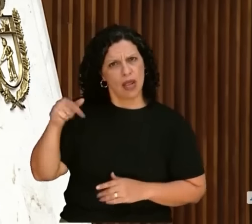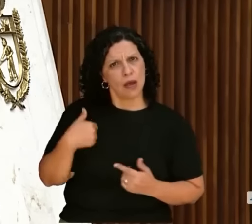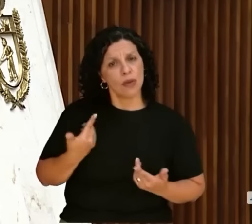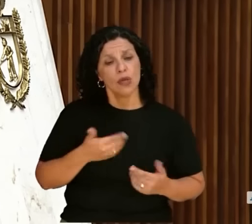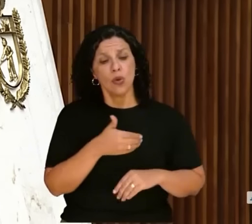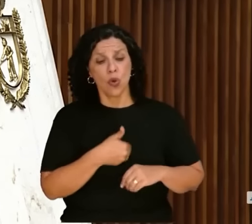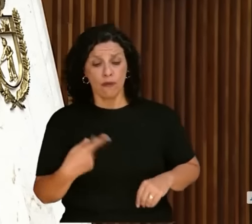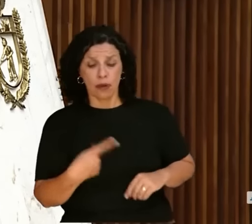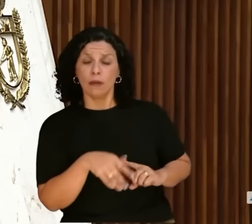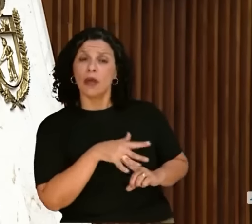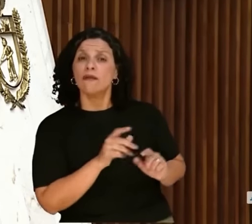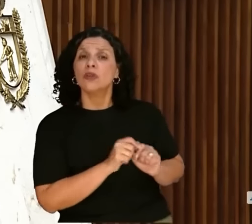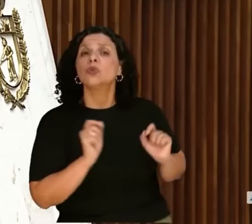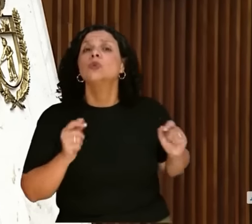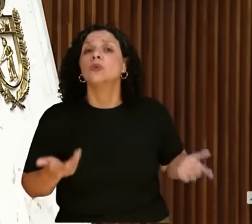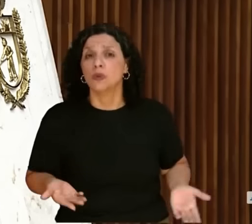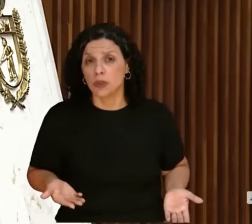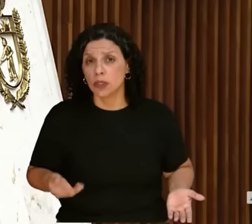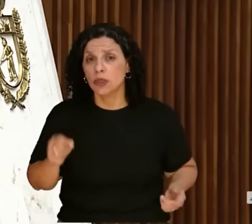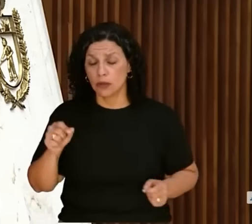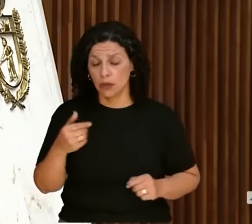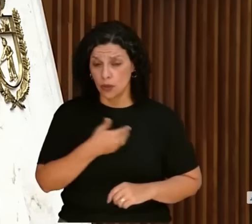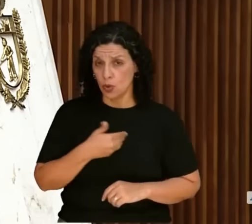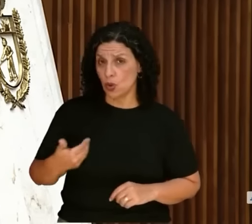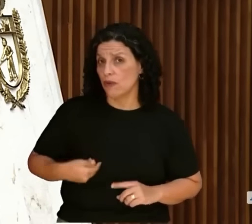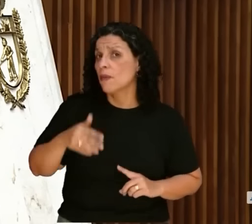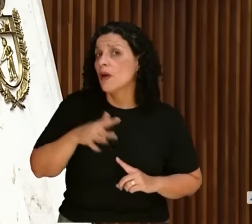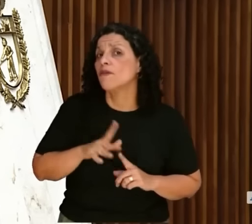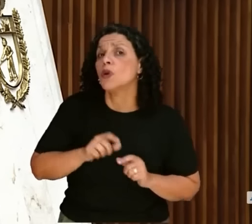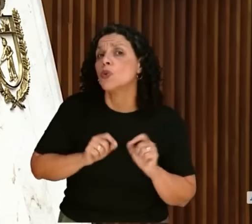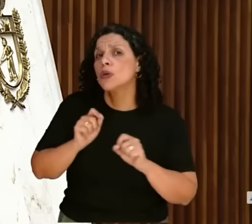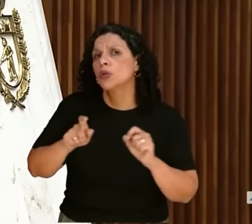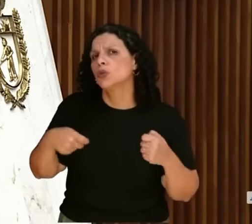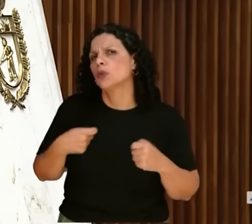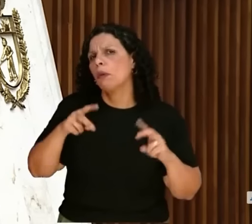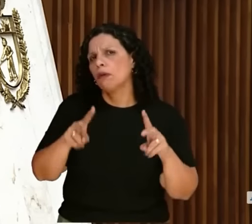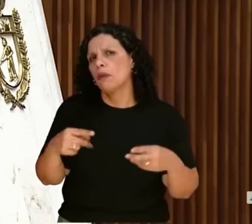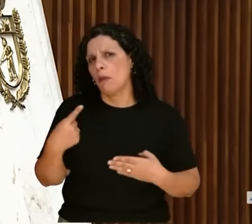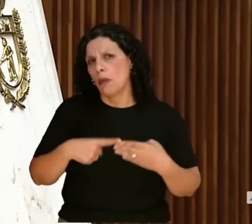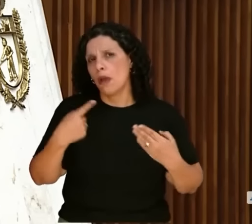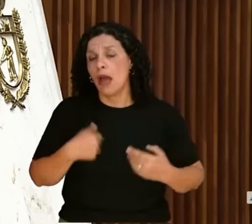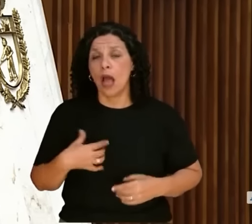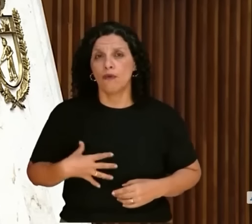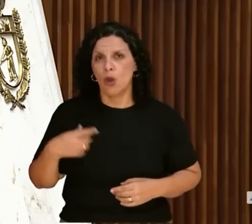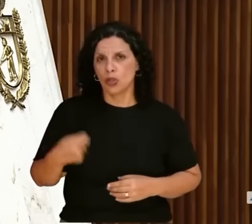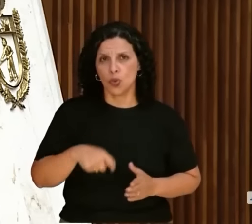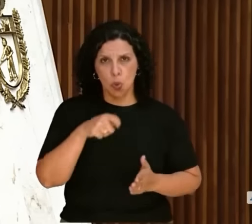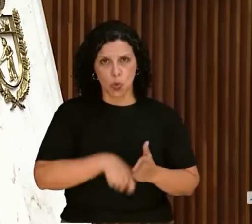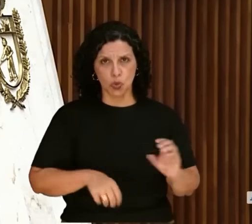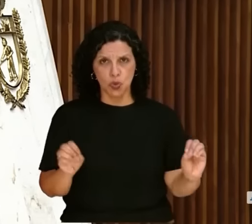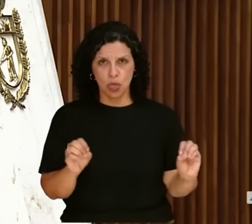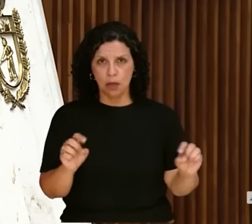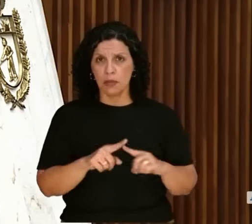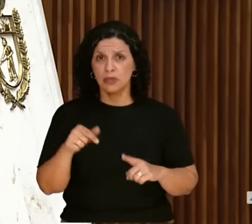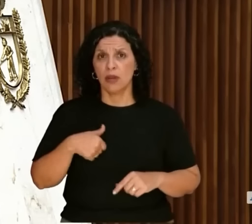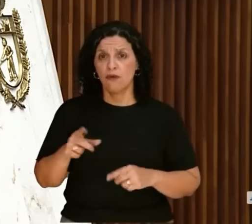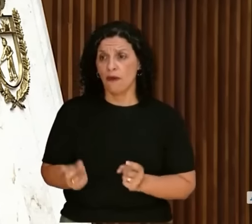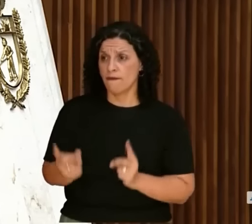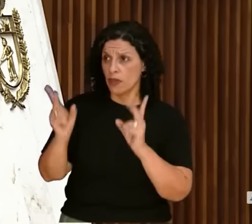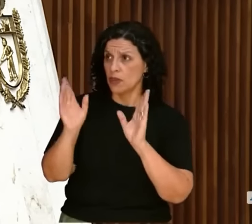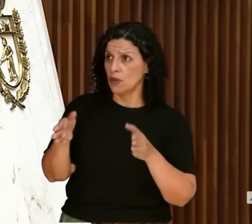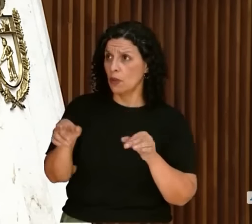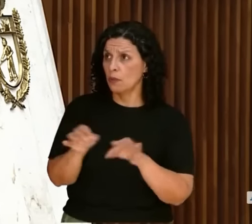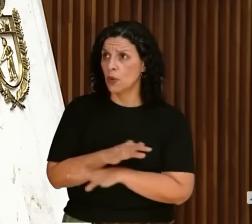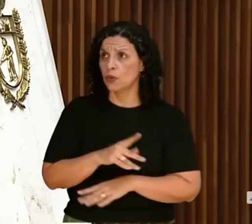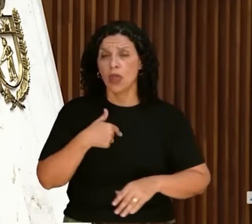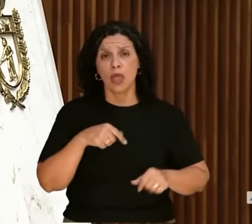do estado? O que o governo do estado fez nesse sentido? Ah, o Ratinho ainda não assinou. Mas ele foi lá vender, ele